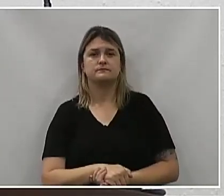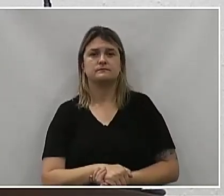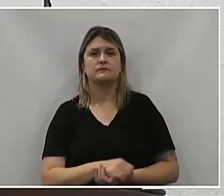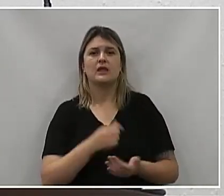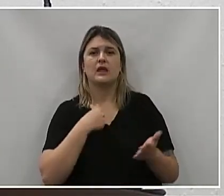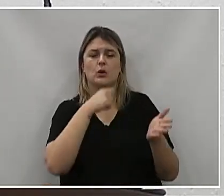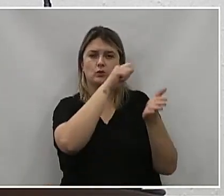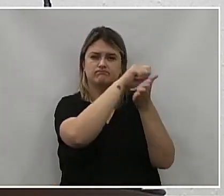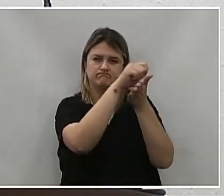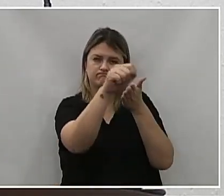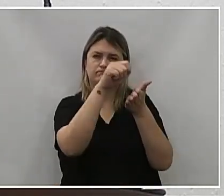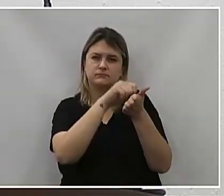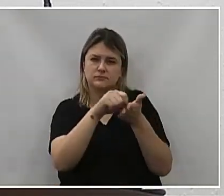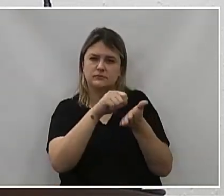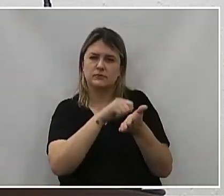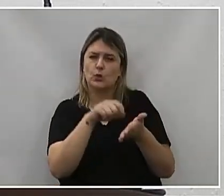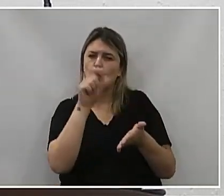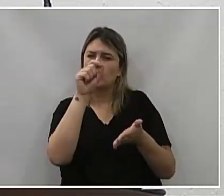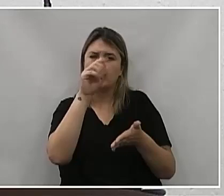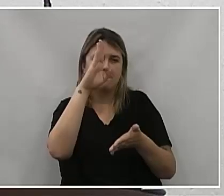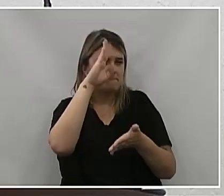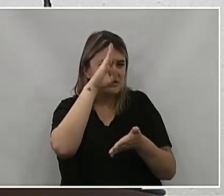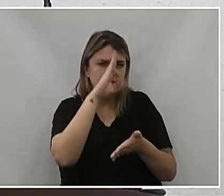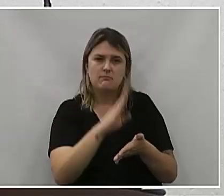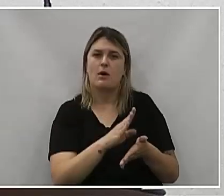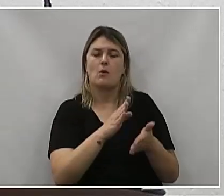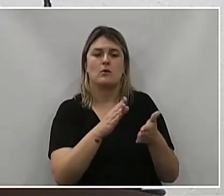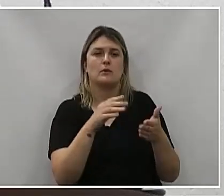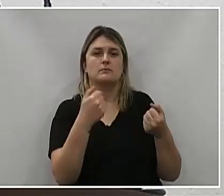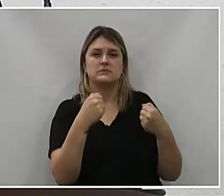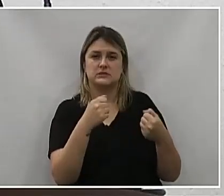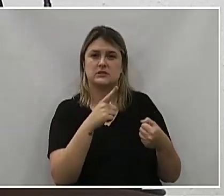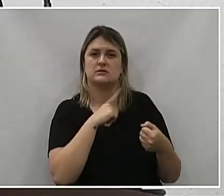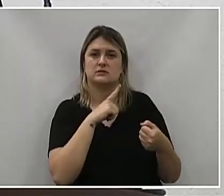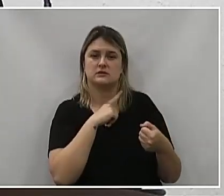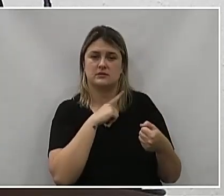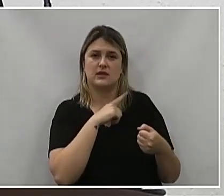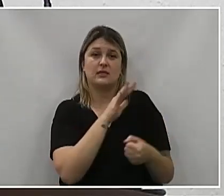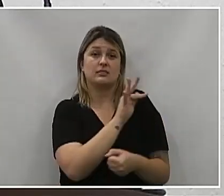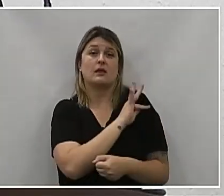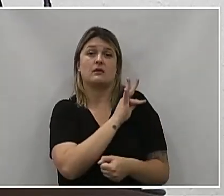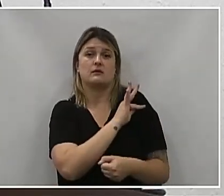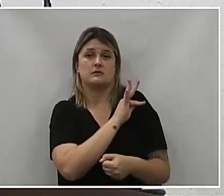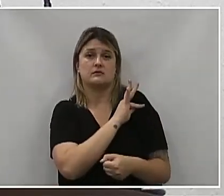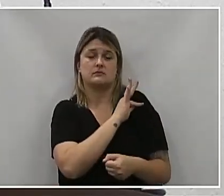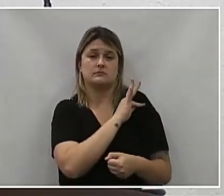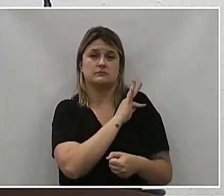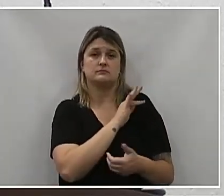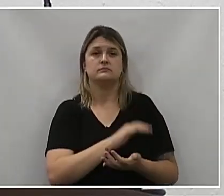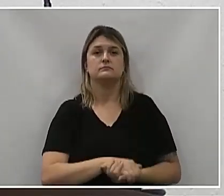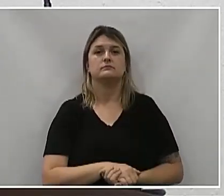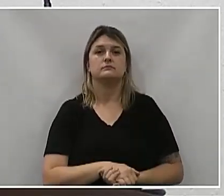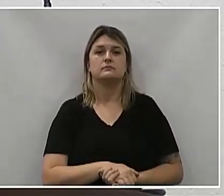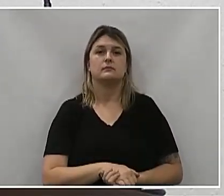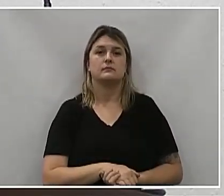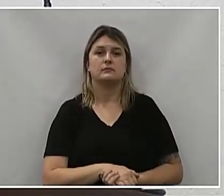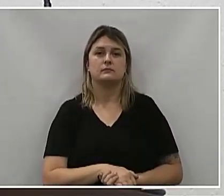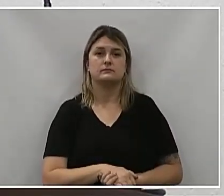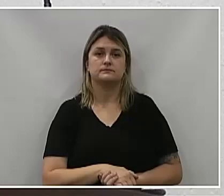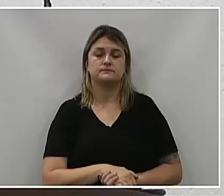eu grifei as principais pedidos que tem que ter técnicos para que seja instalado o